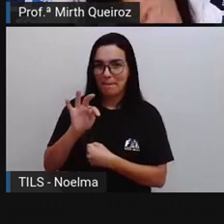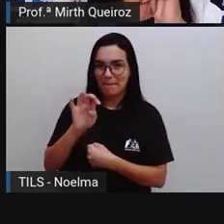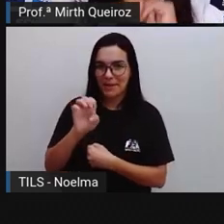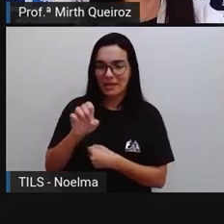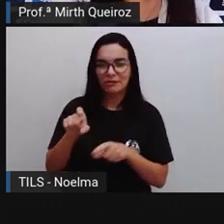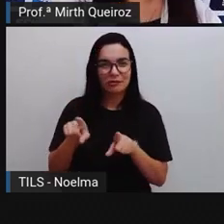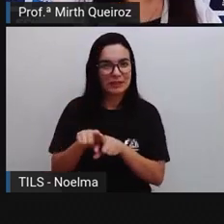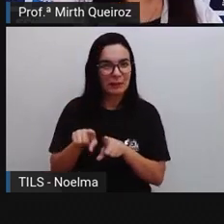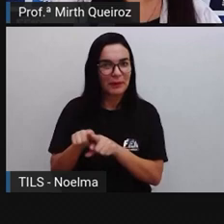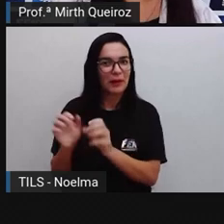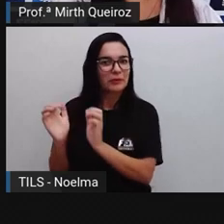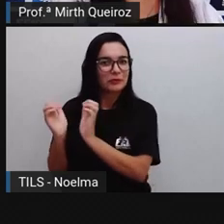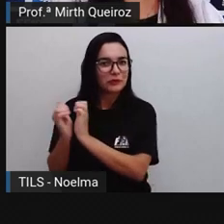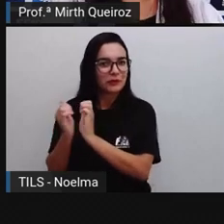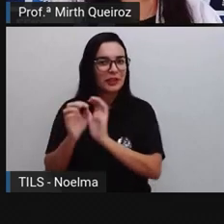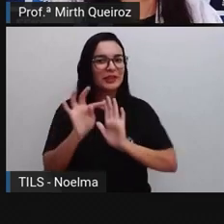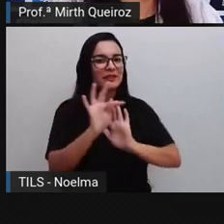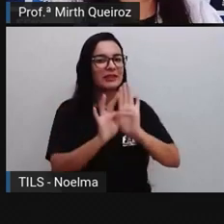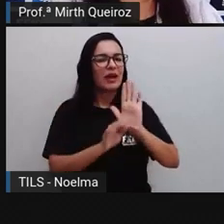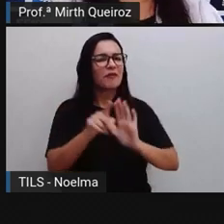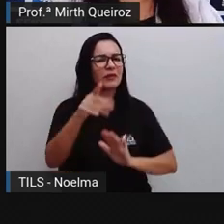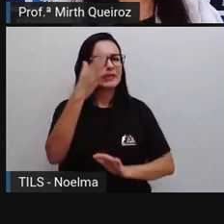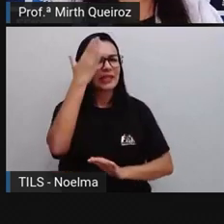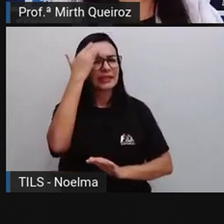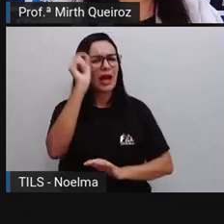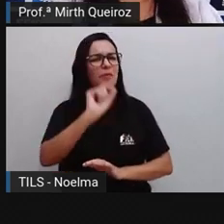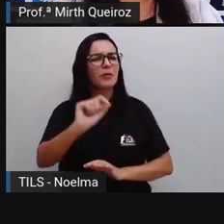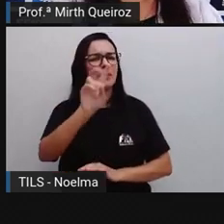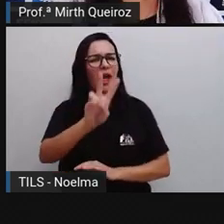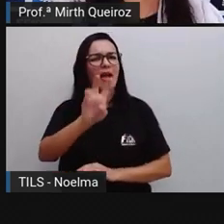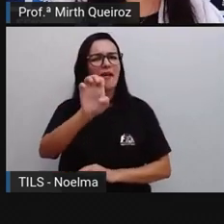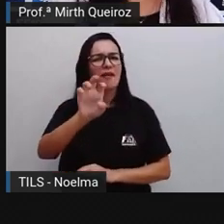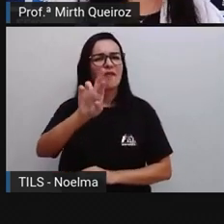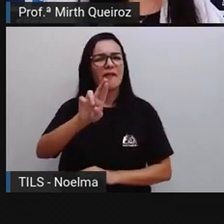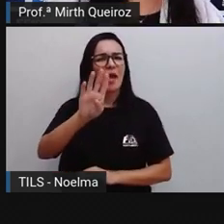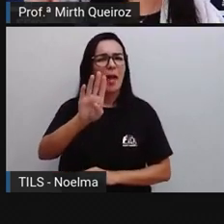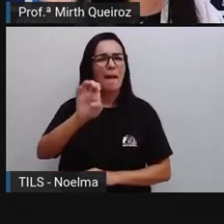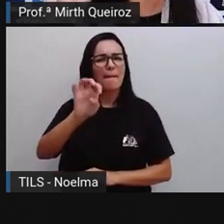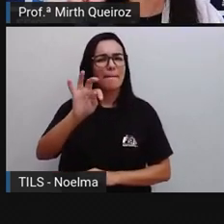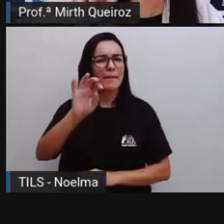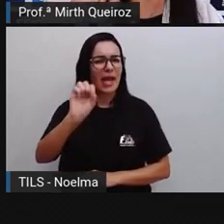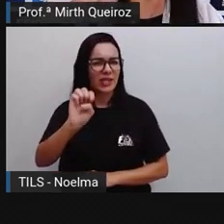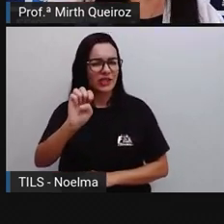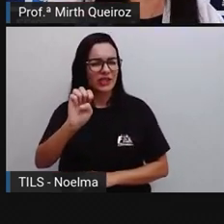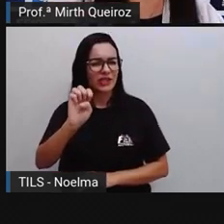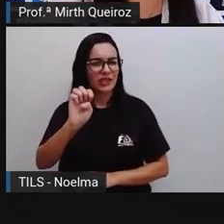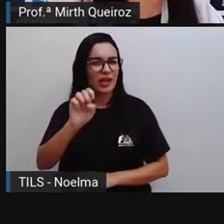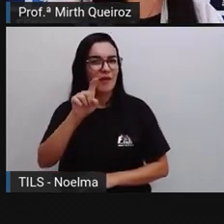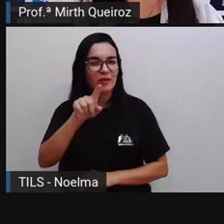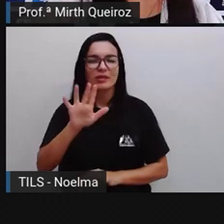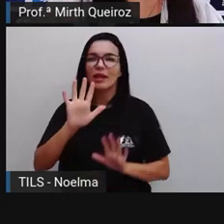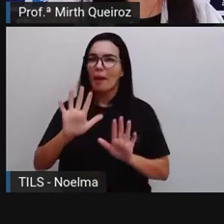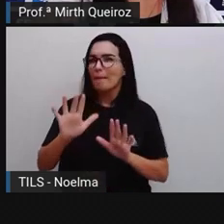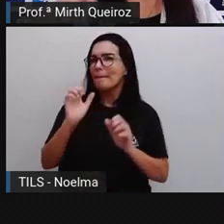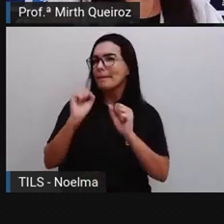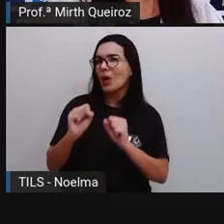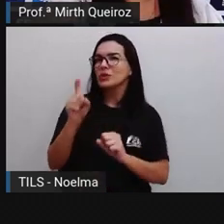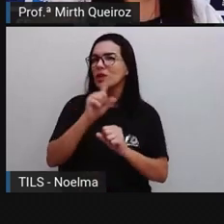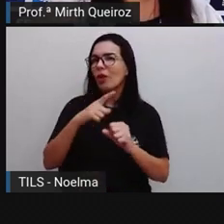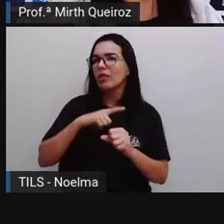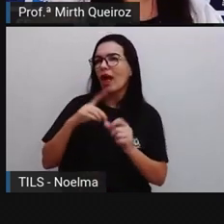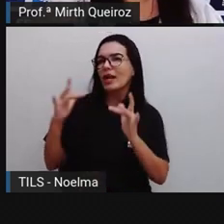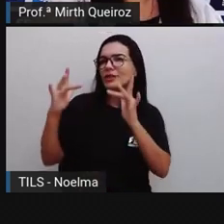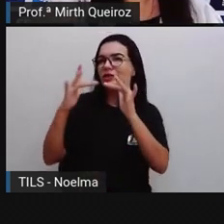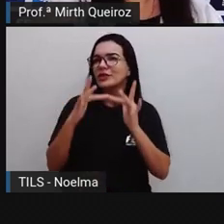E aí você sabe o que é um verbete? Você pode não estar associando o